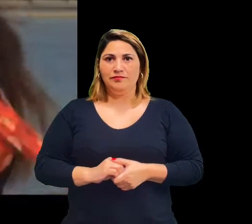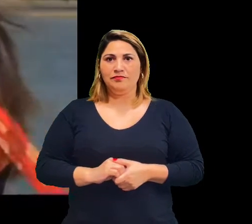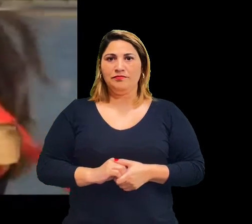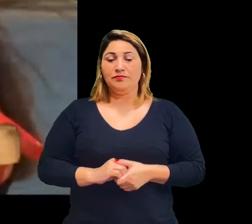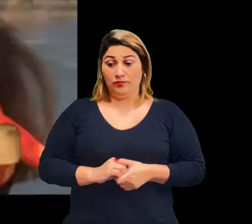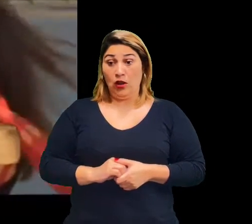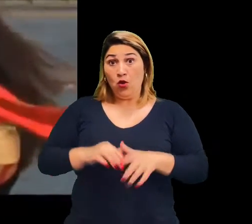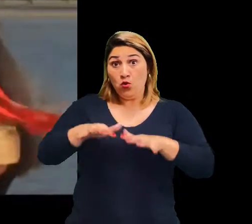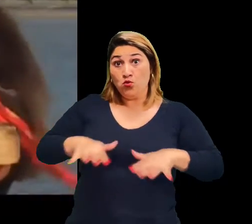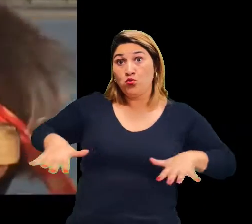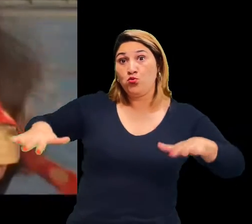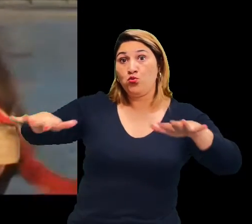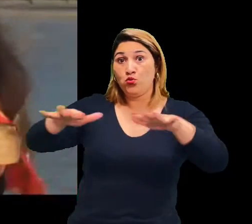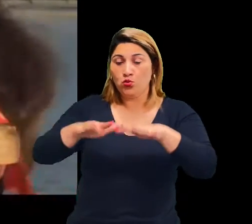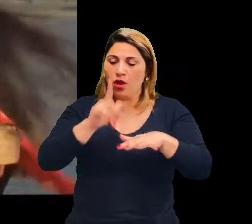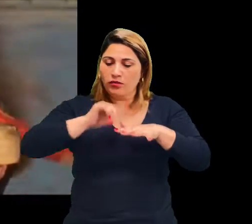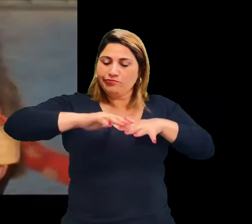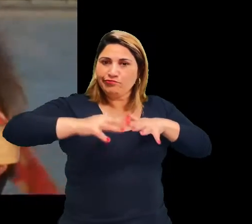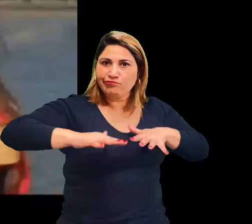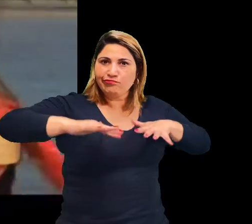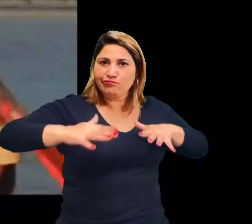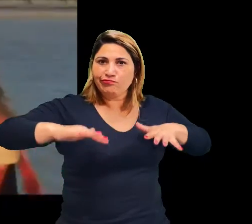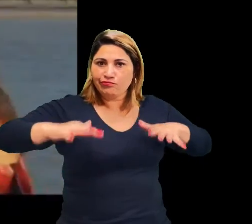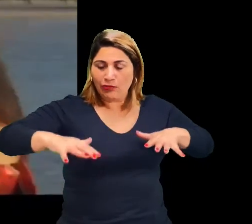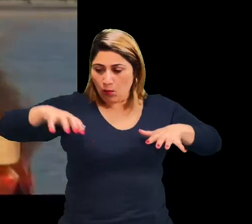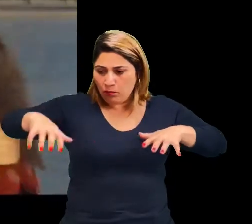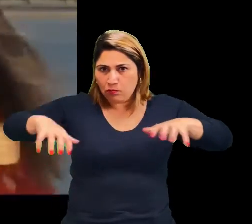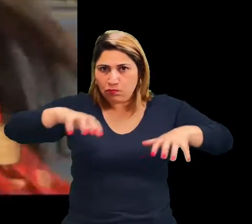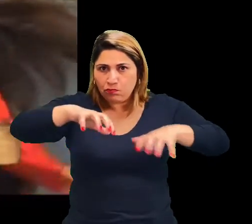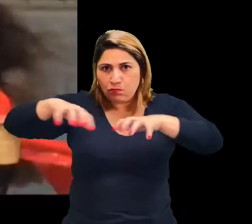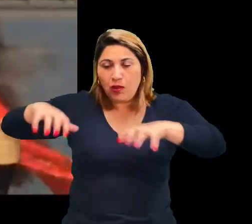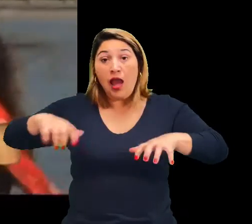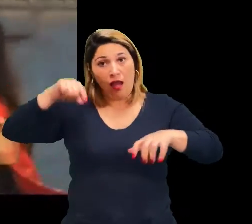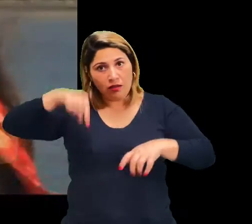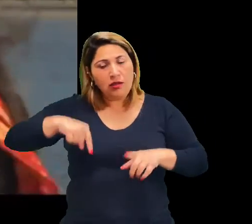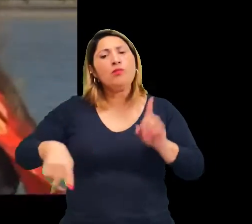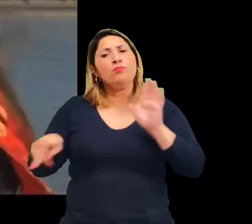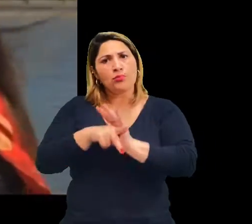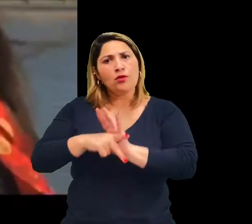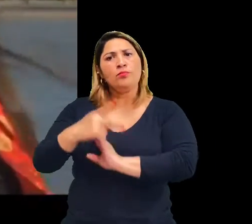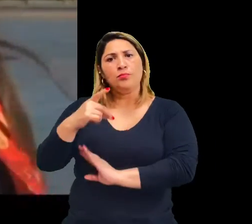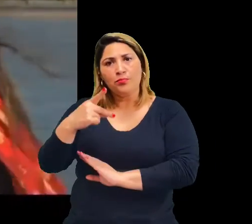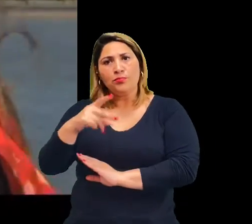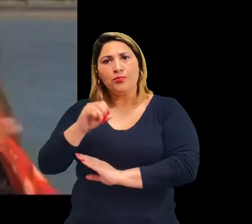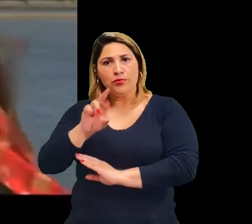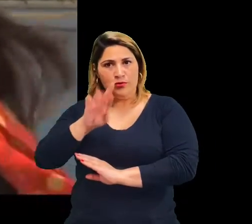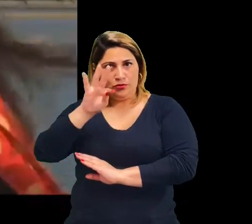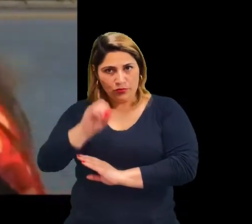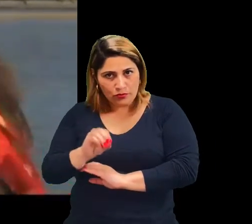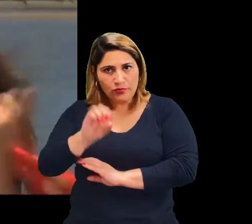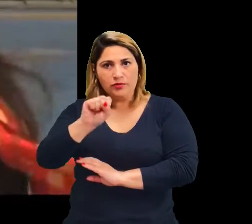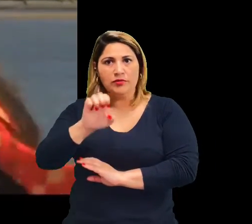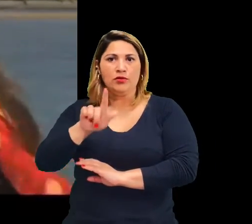Todo esse litoral que vai desde Belmonte, Cabralha ao norte, aqui Porto Seguro, o Monte Pascoal, Prado,